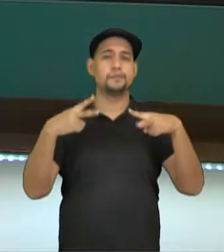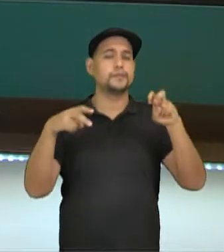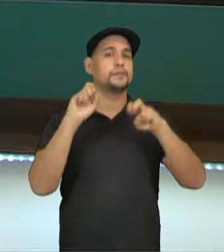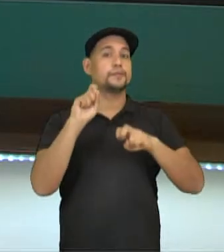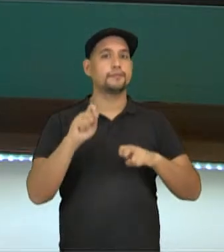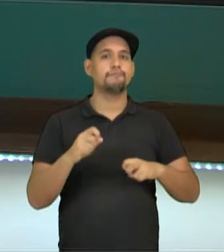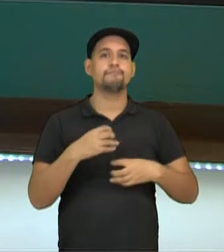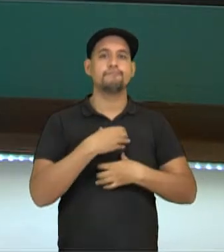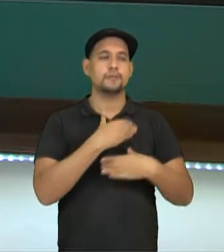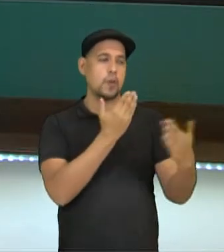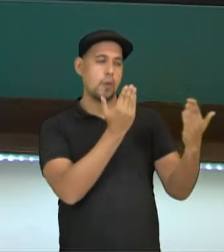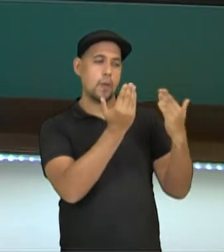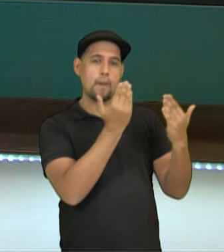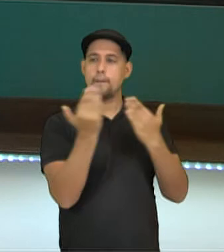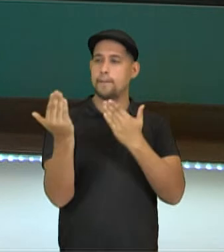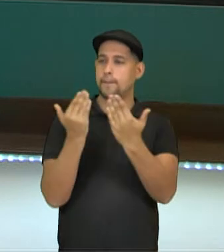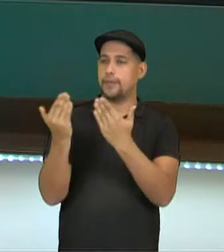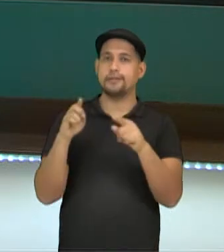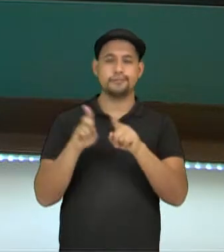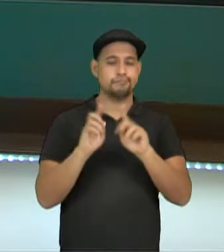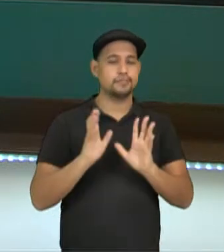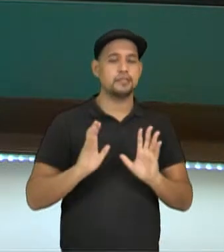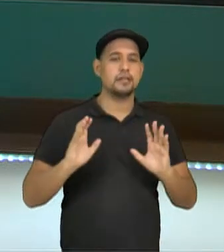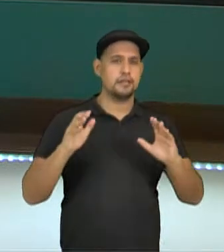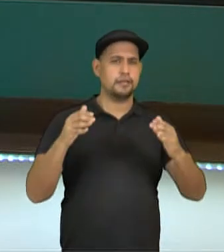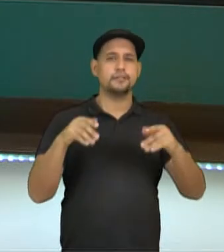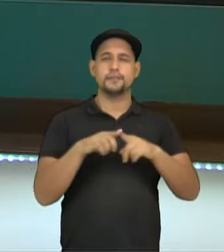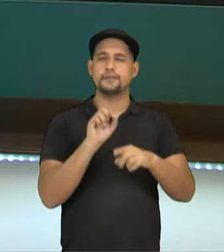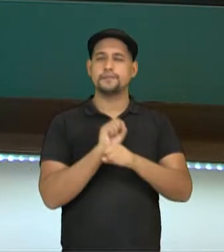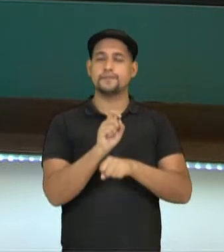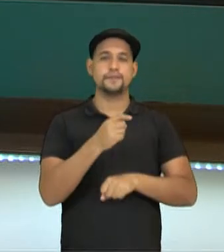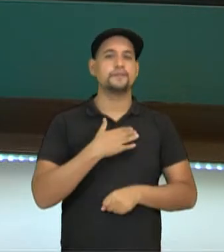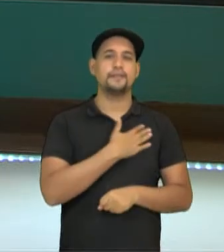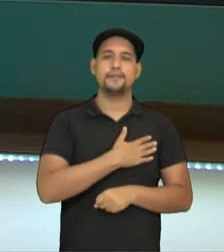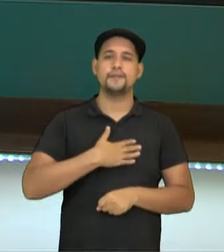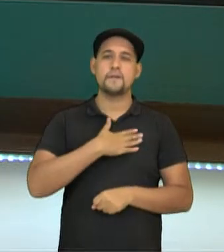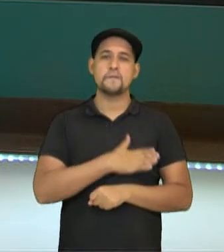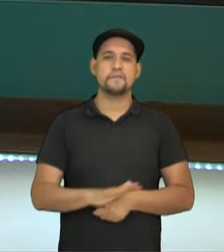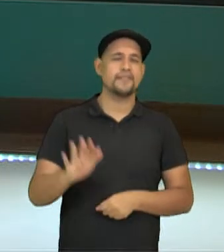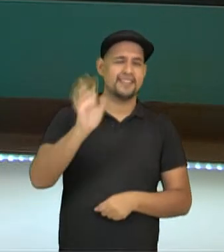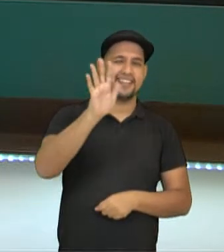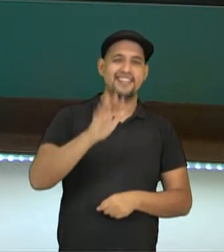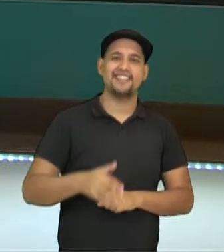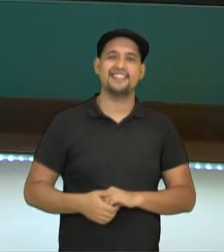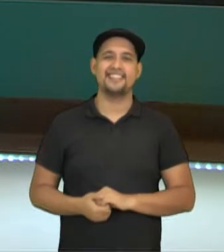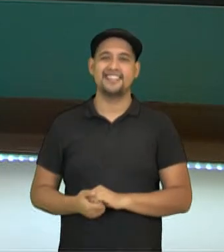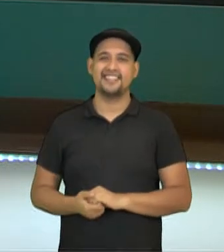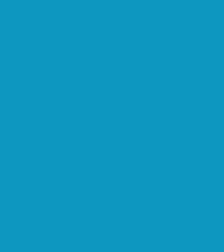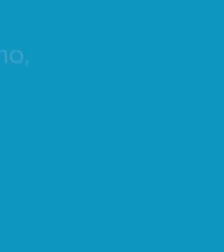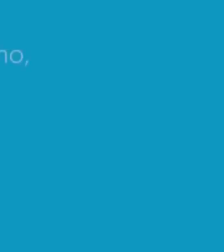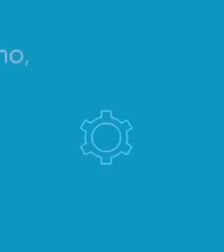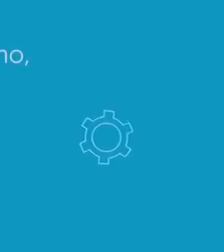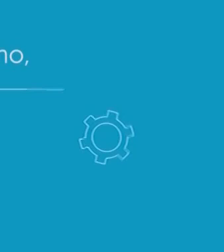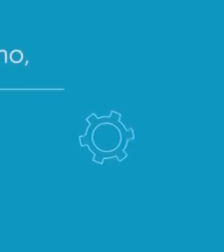sobre as formas comparativas e superlativas. Espero que vocês tenham gostado e até breve!